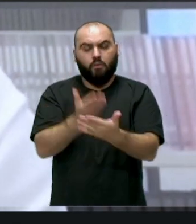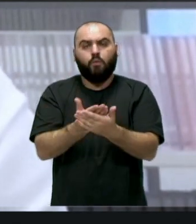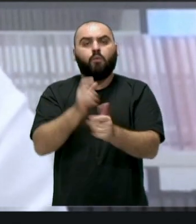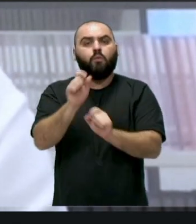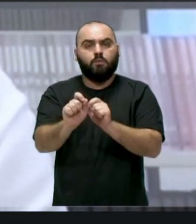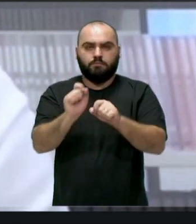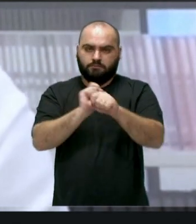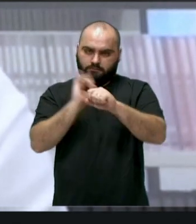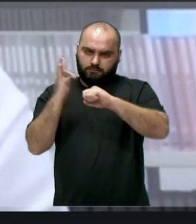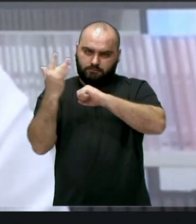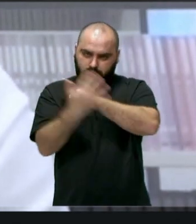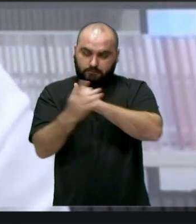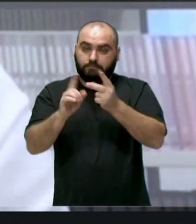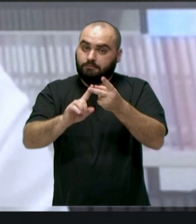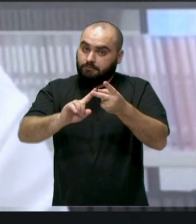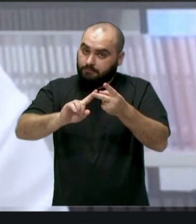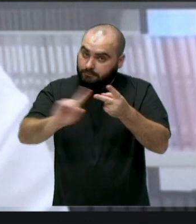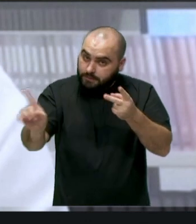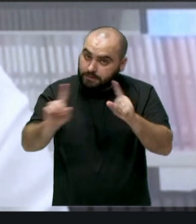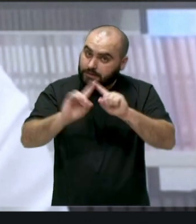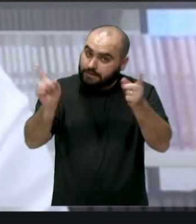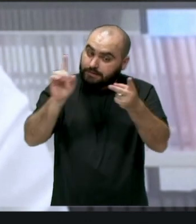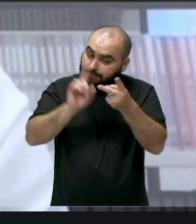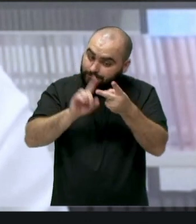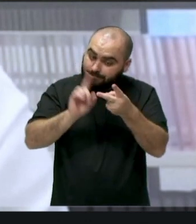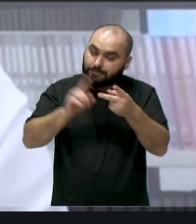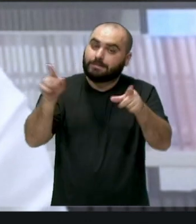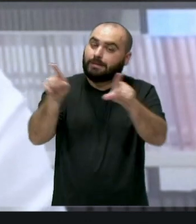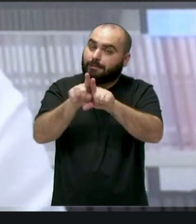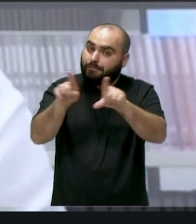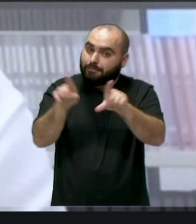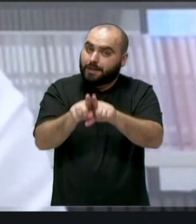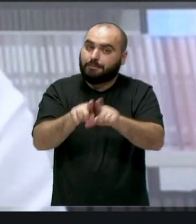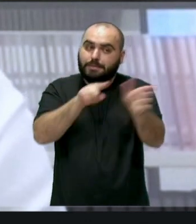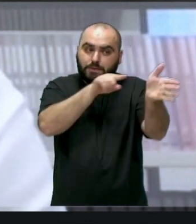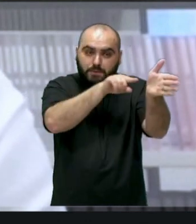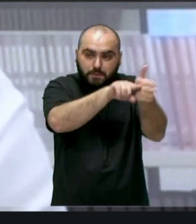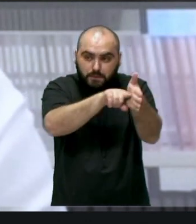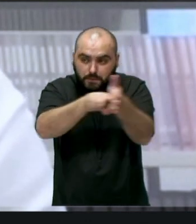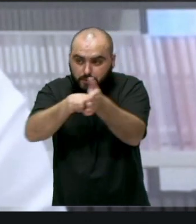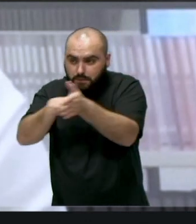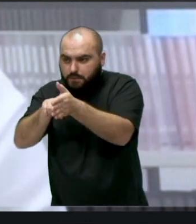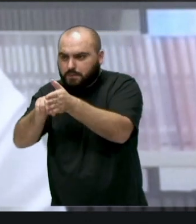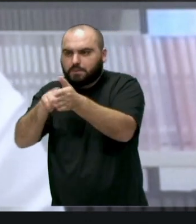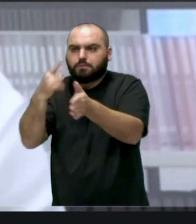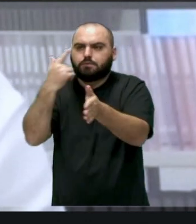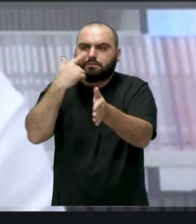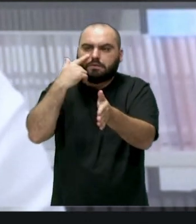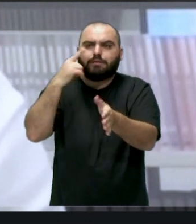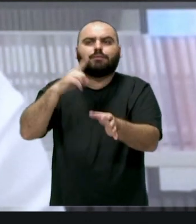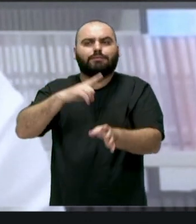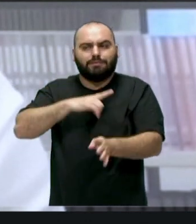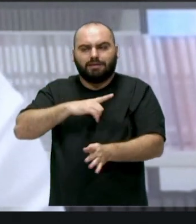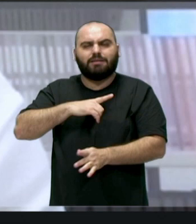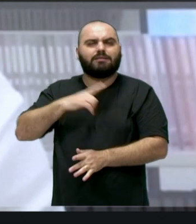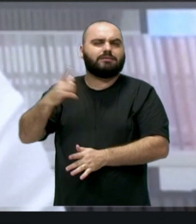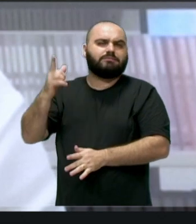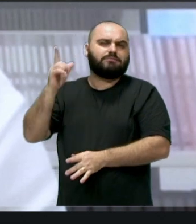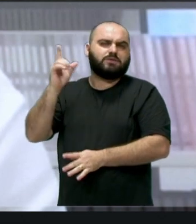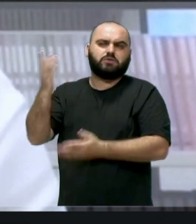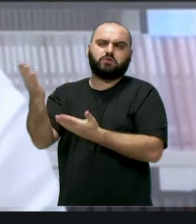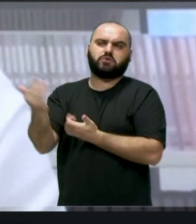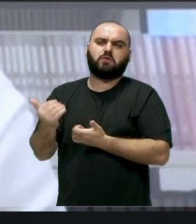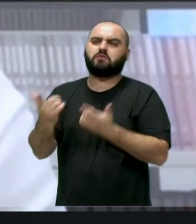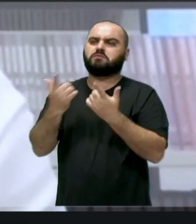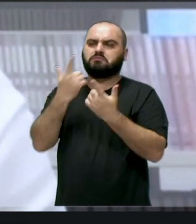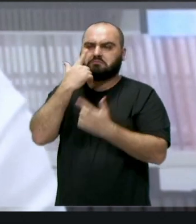seja a pandemia, mas também através de pesquisas que fizemos, há sim um desinteresse total dos